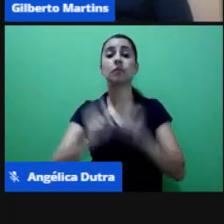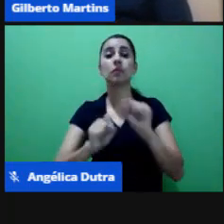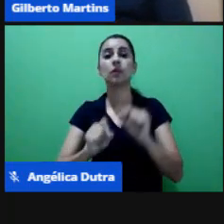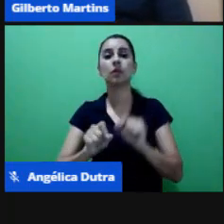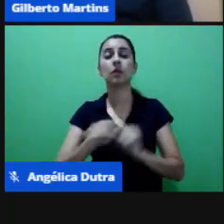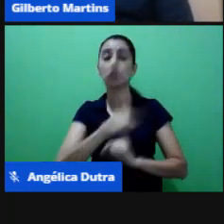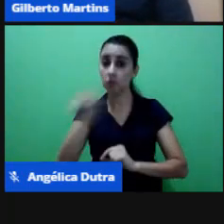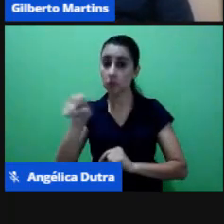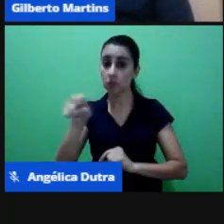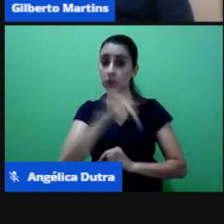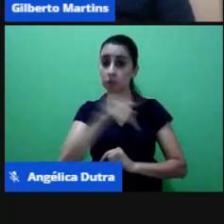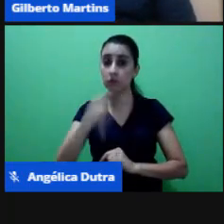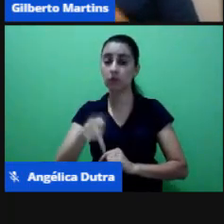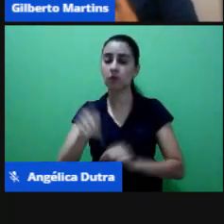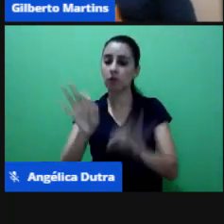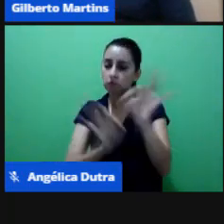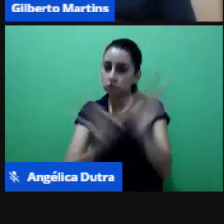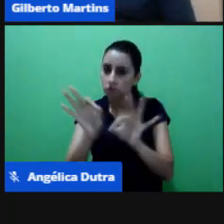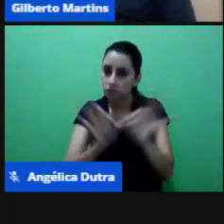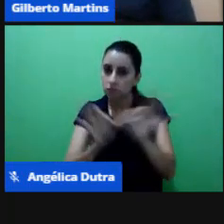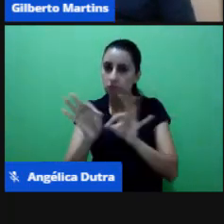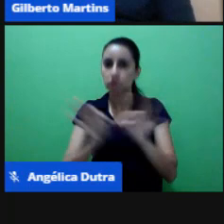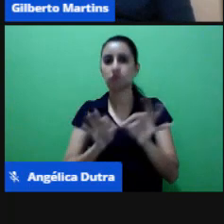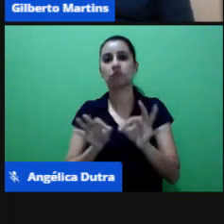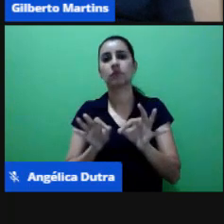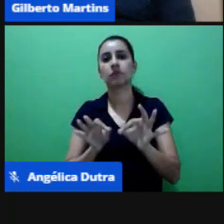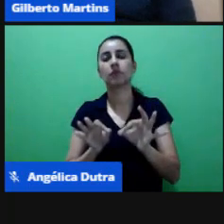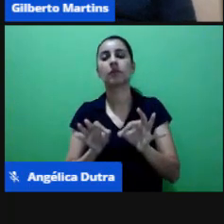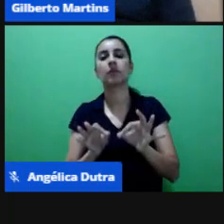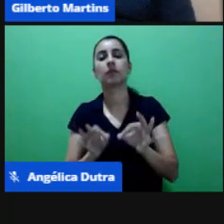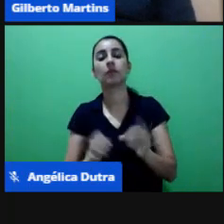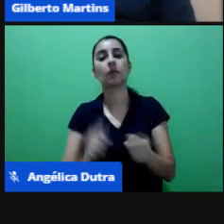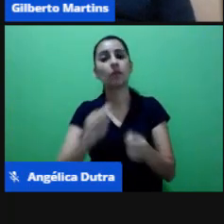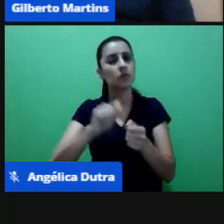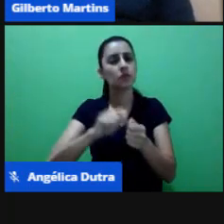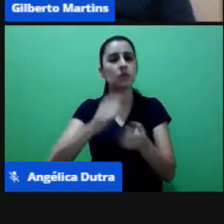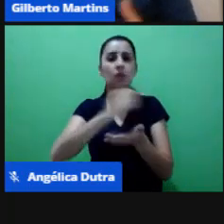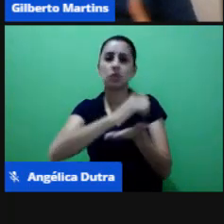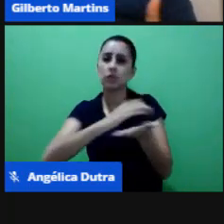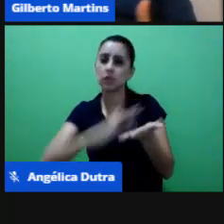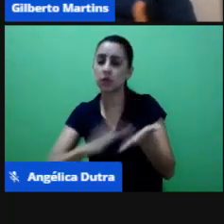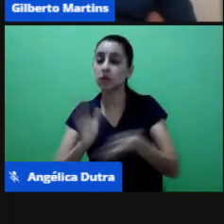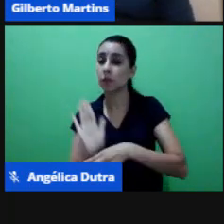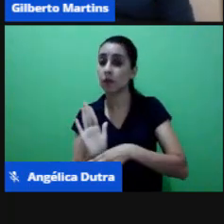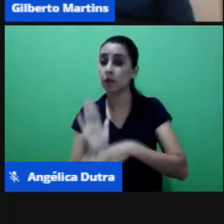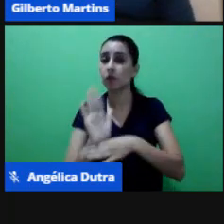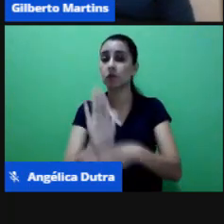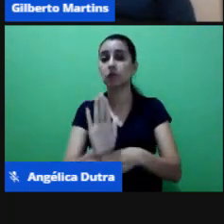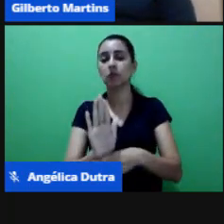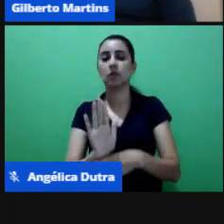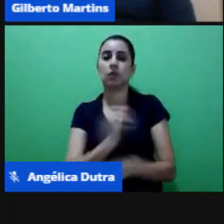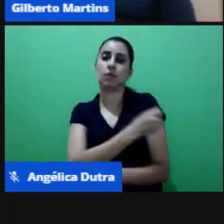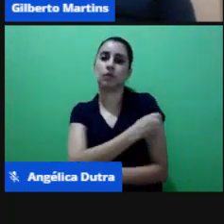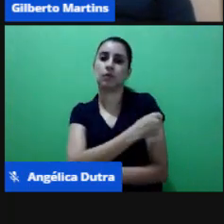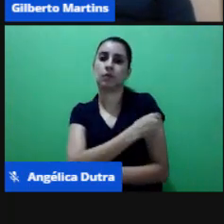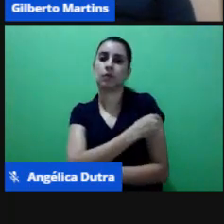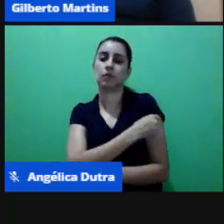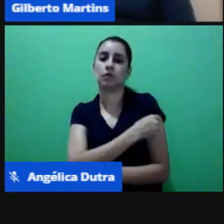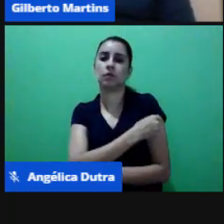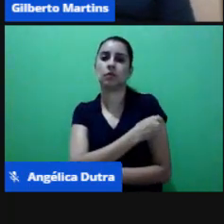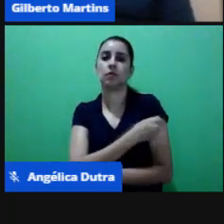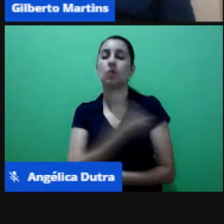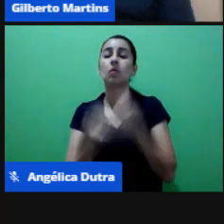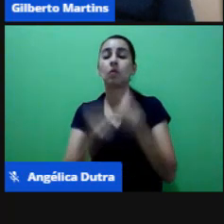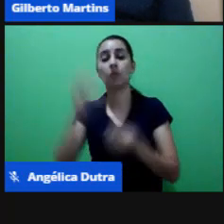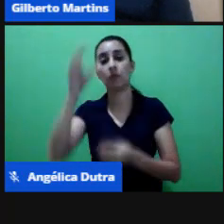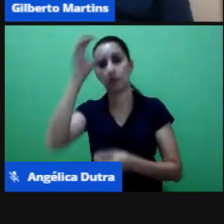planejar ações, promover ações de modo que possa recuperar, né, de uma forma futura, a aprendizagem